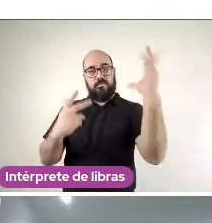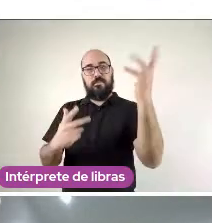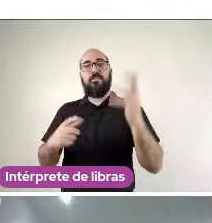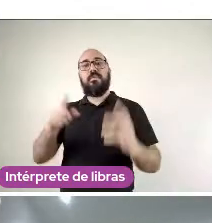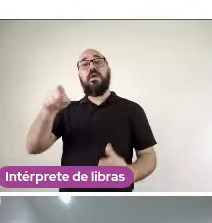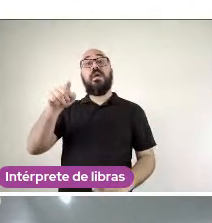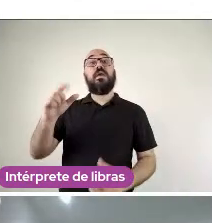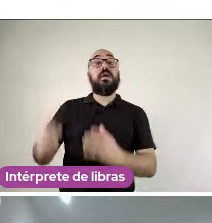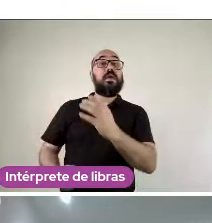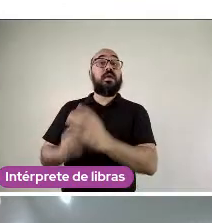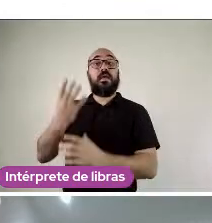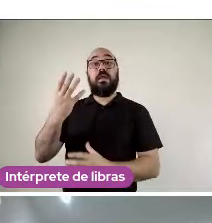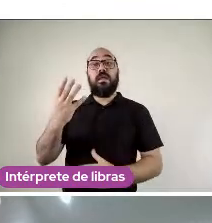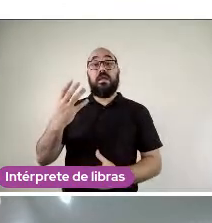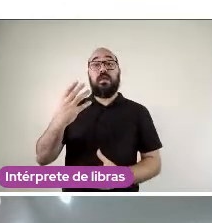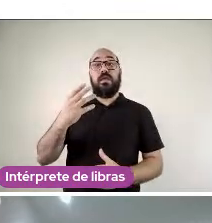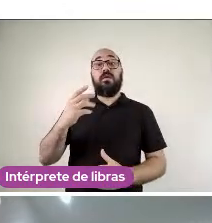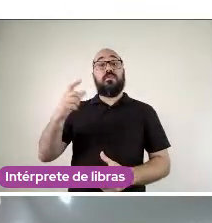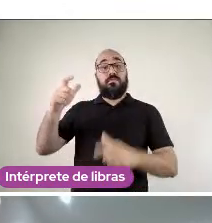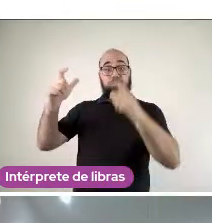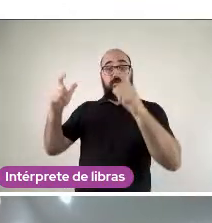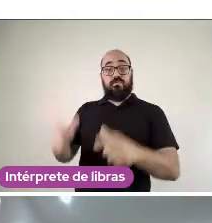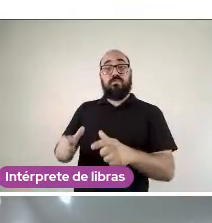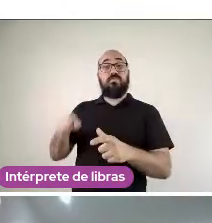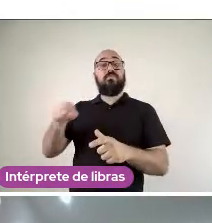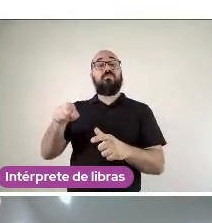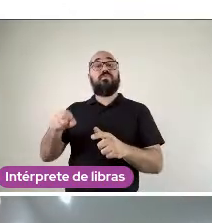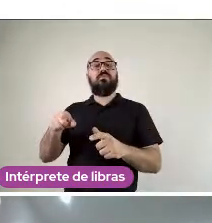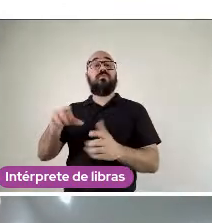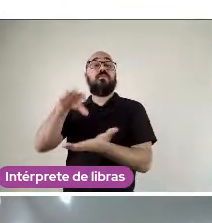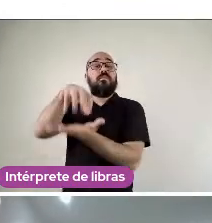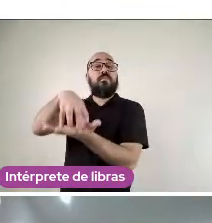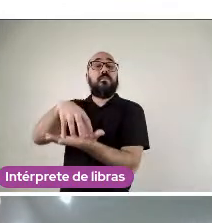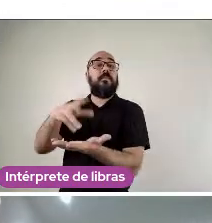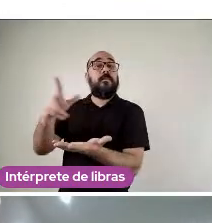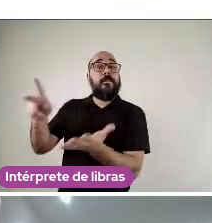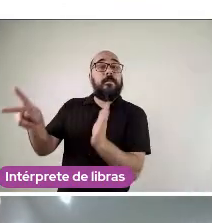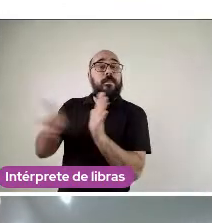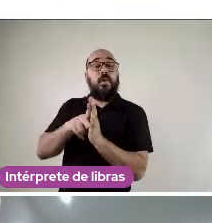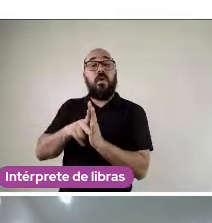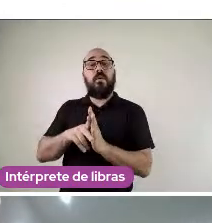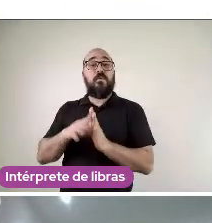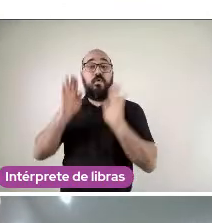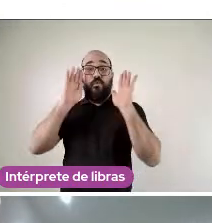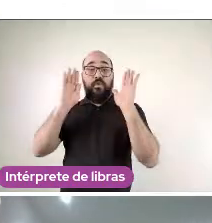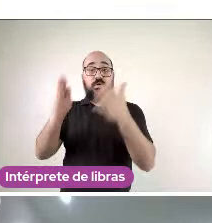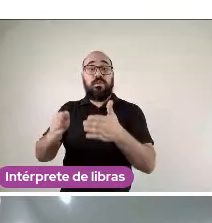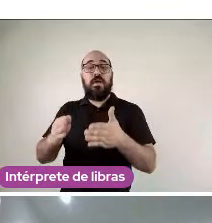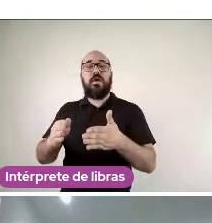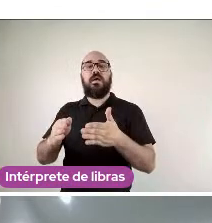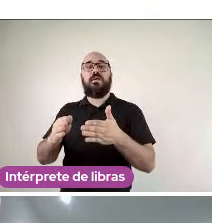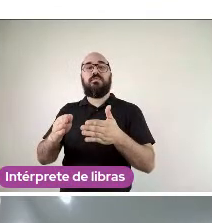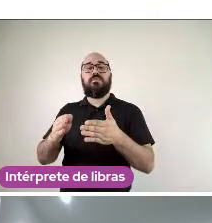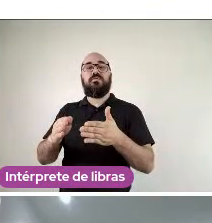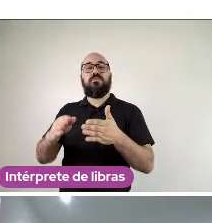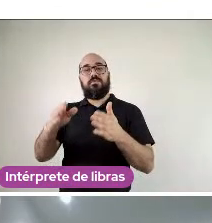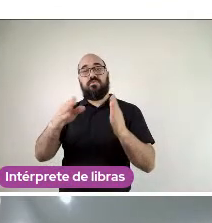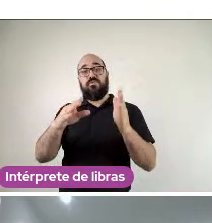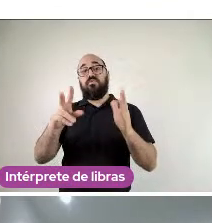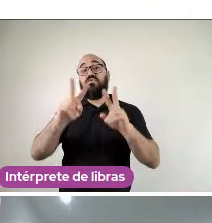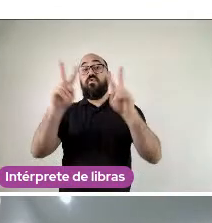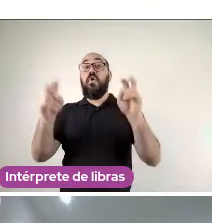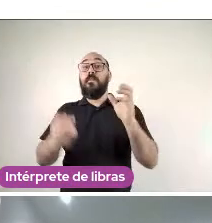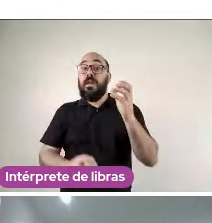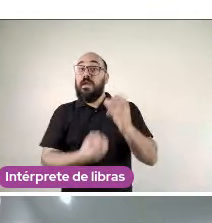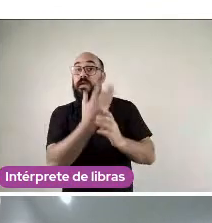único até então, voltado exclusivamente para a criação dessa agenda para